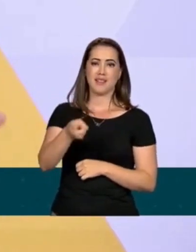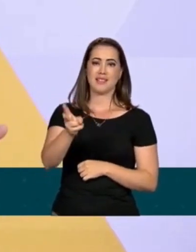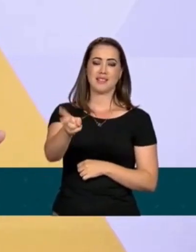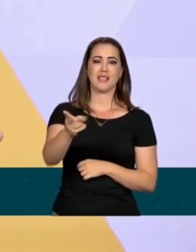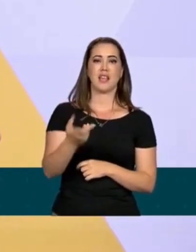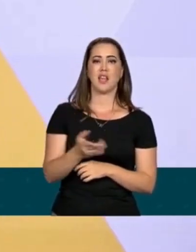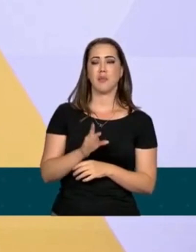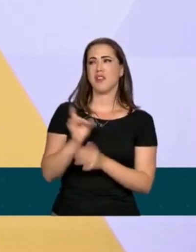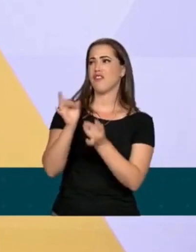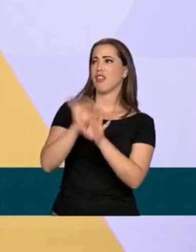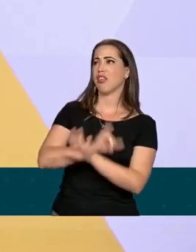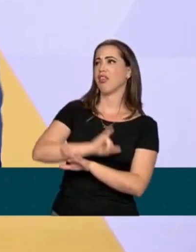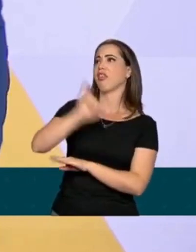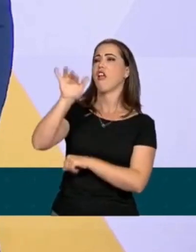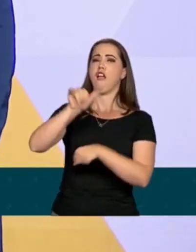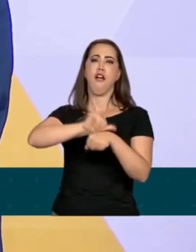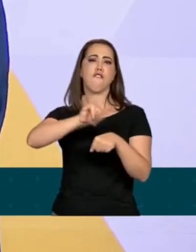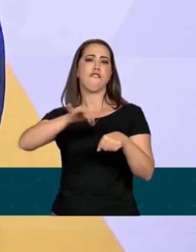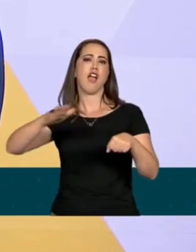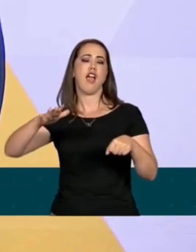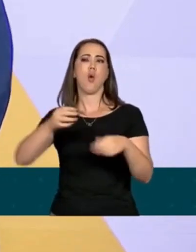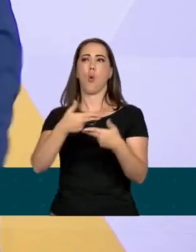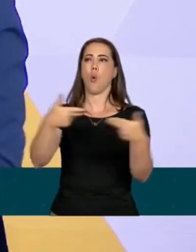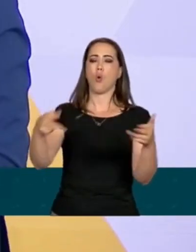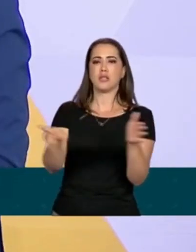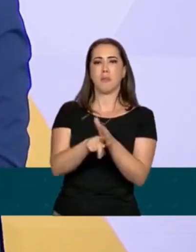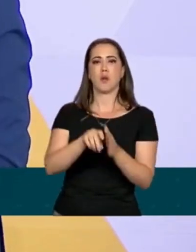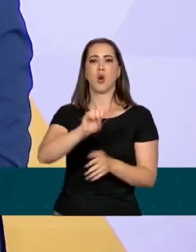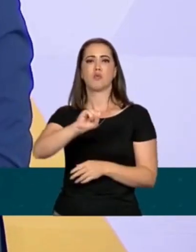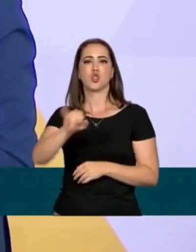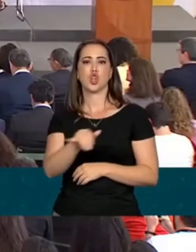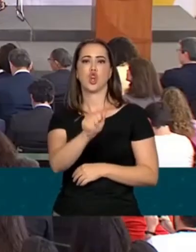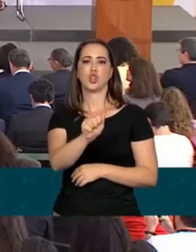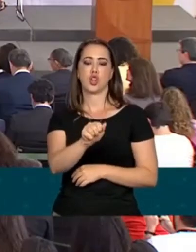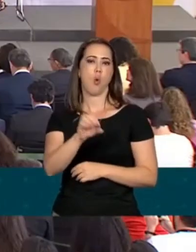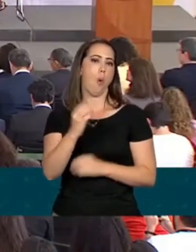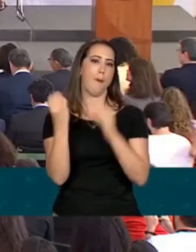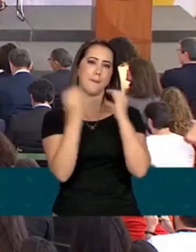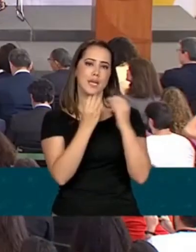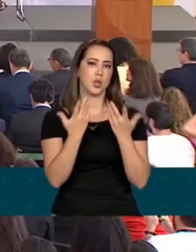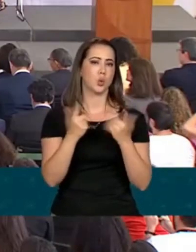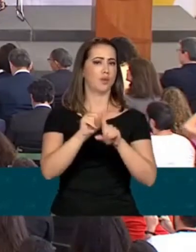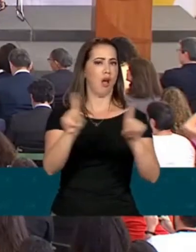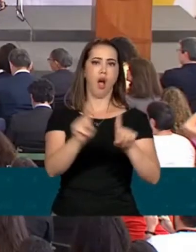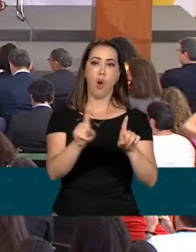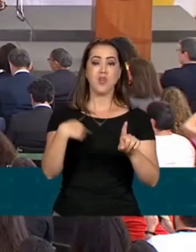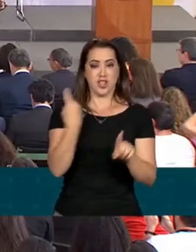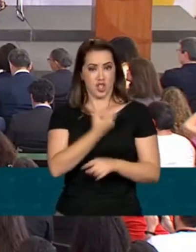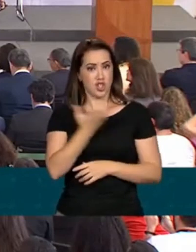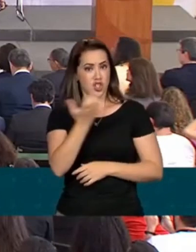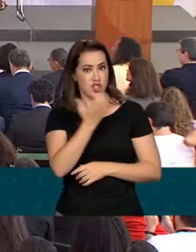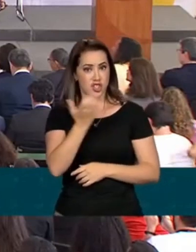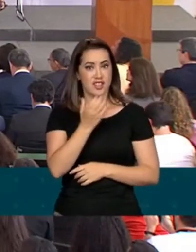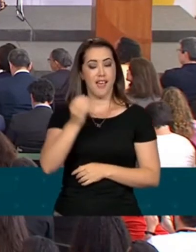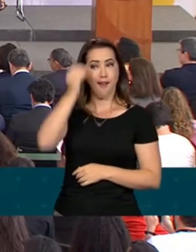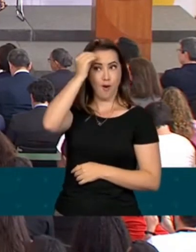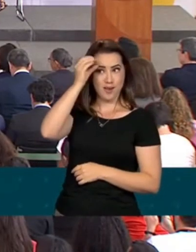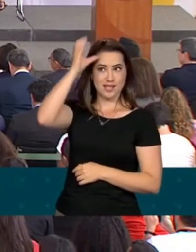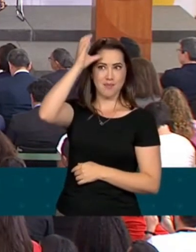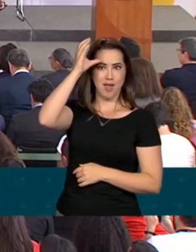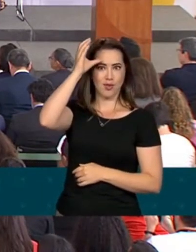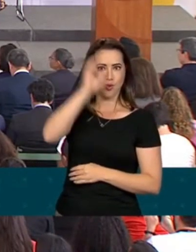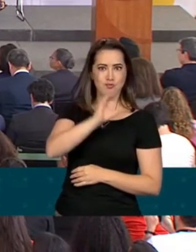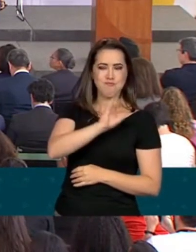de minério de ferro ou exportador de commodities, soja e milho. Esse país quer ser exportador de